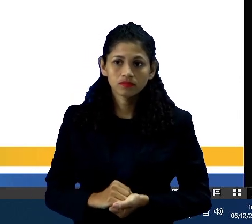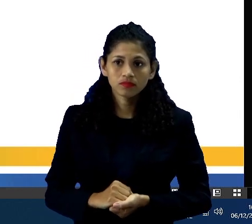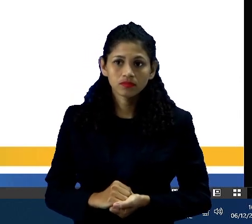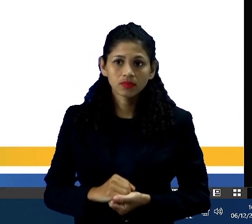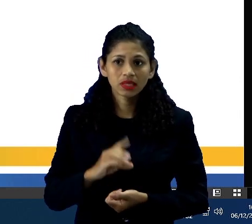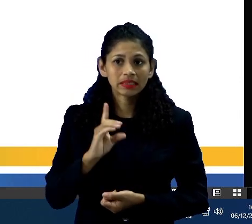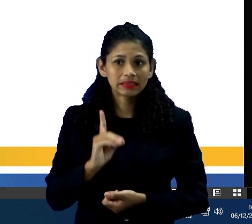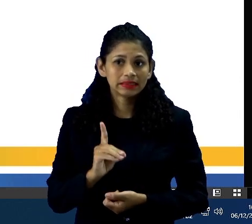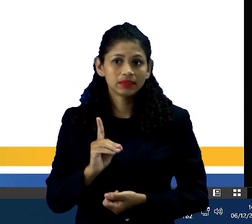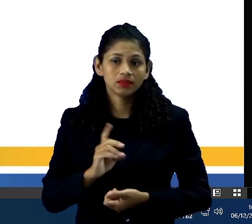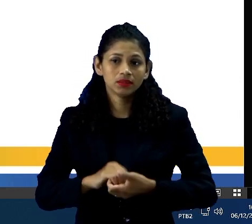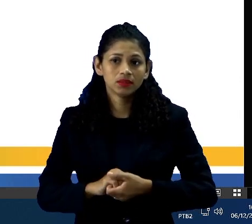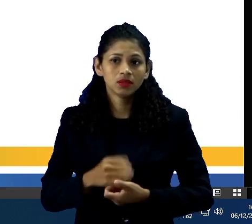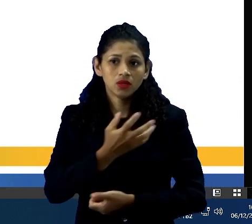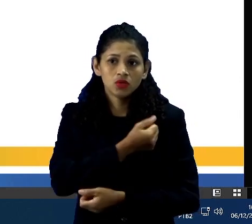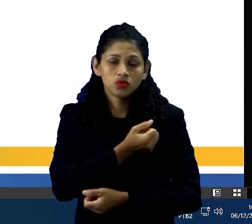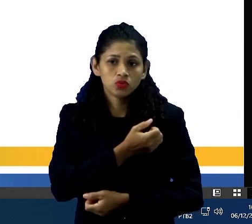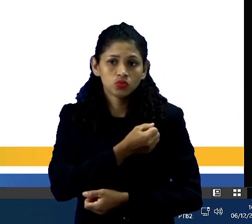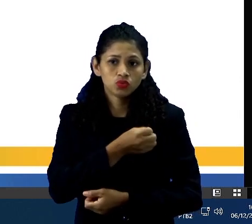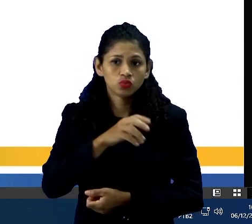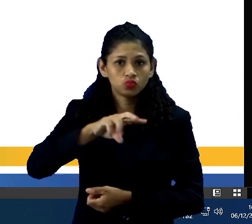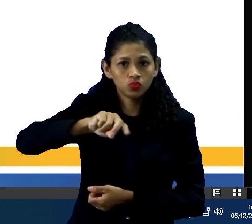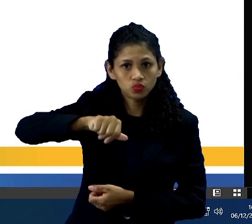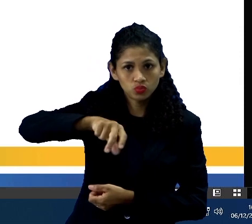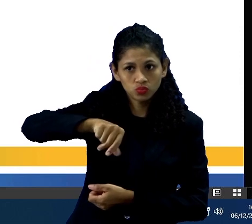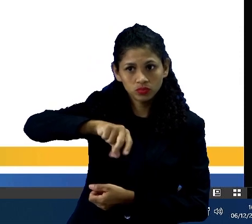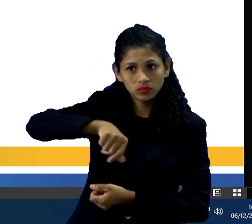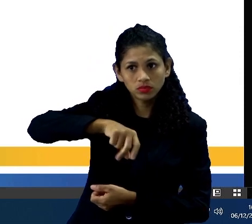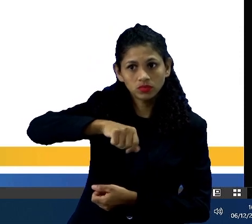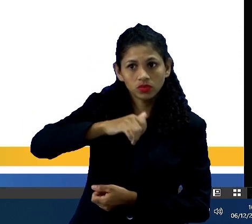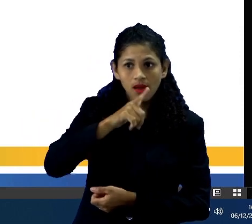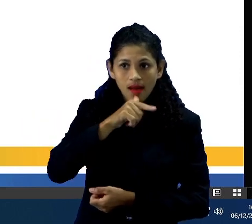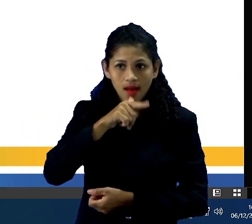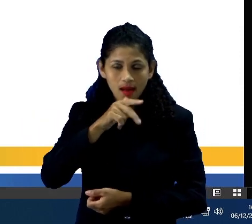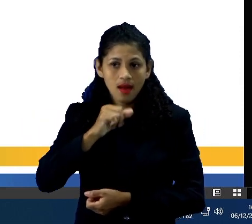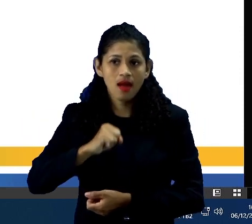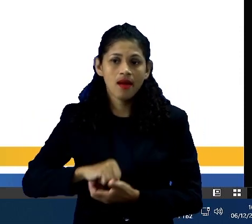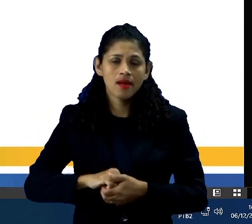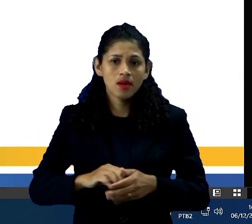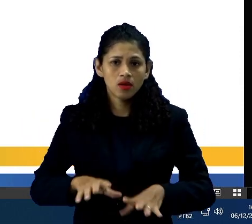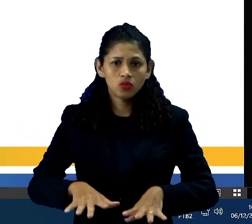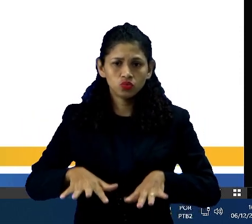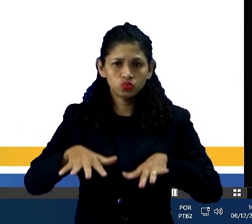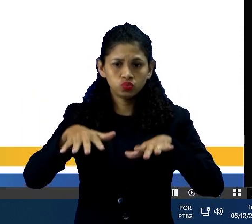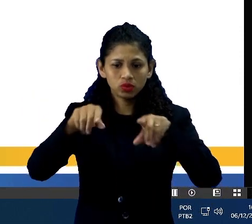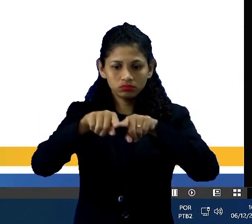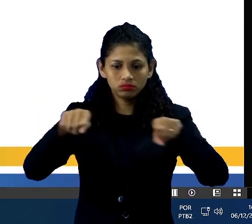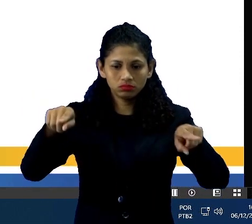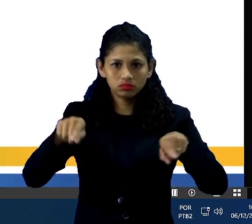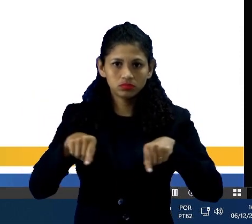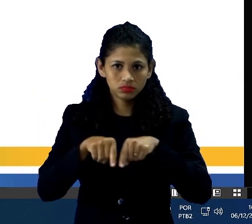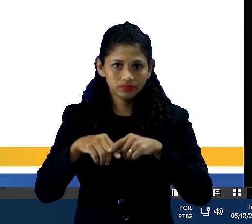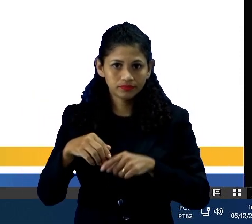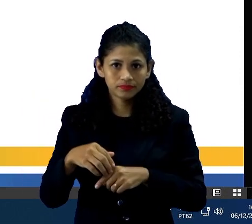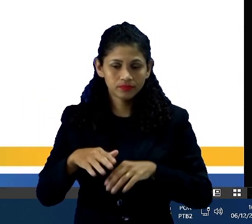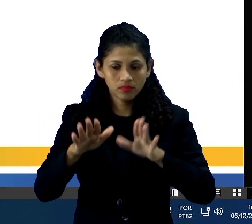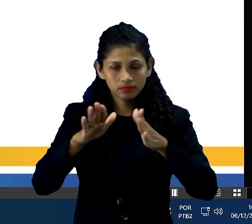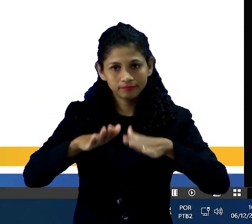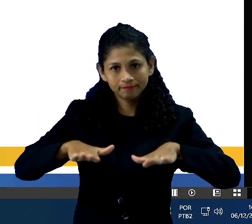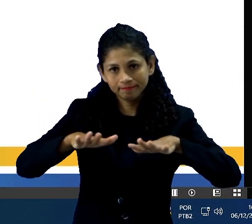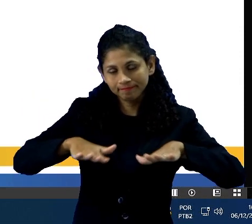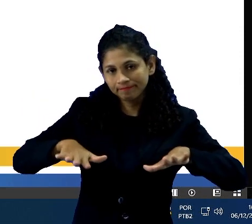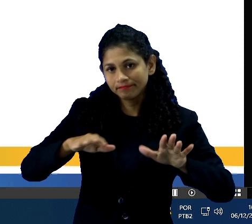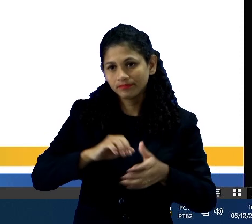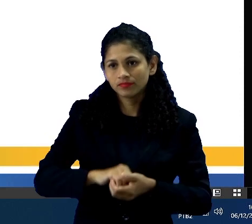a letra D? Número de torneiras de mesma vazão e tempo para encher uma piscina. É uma